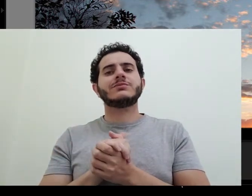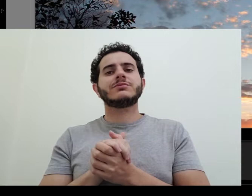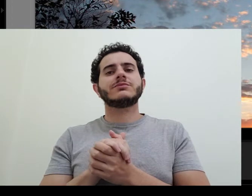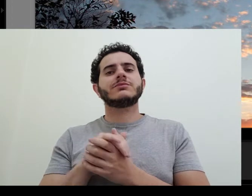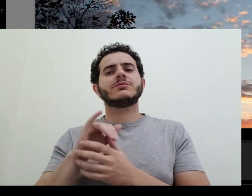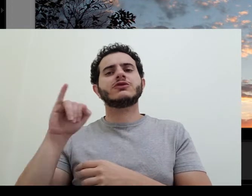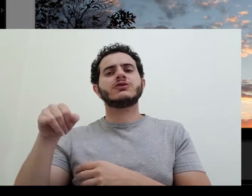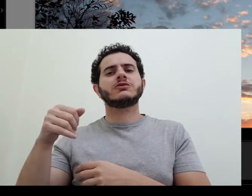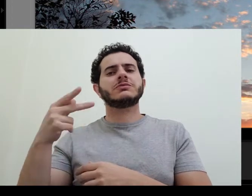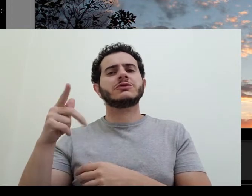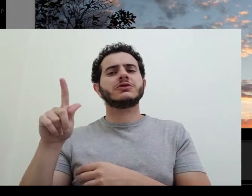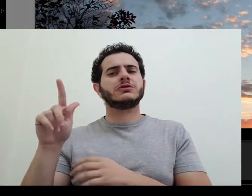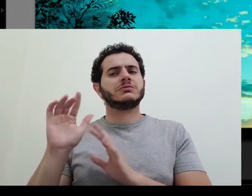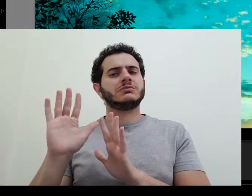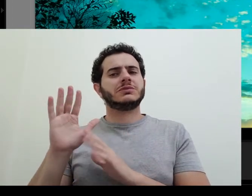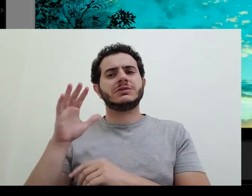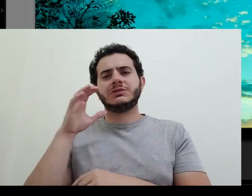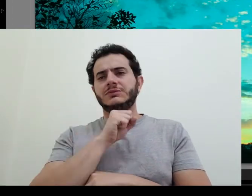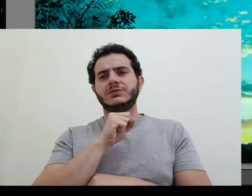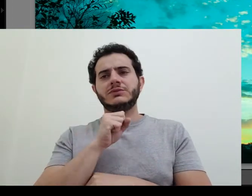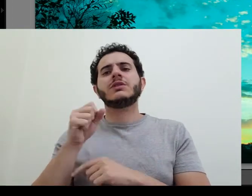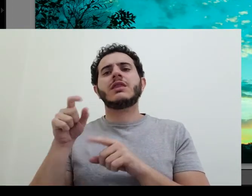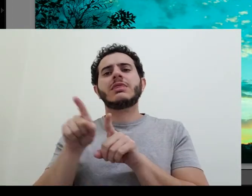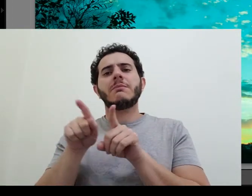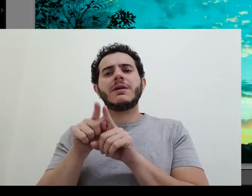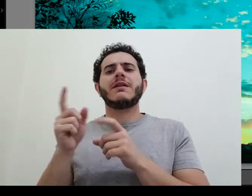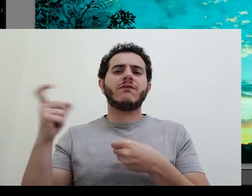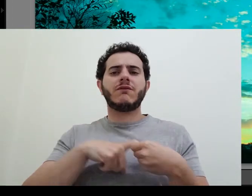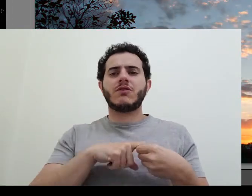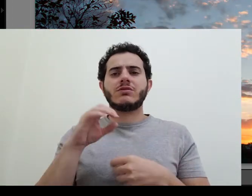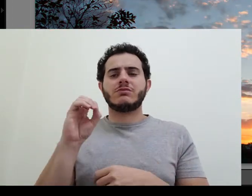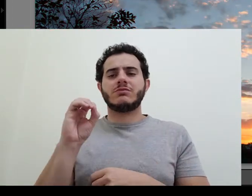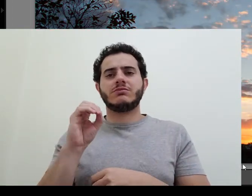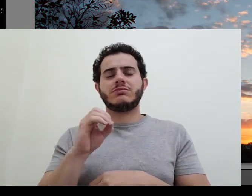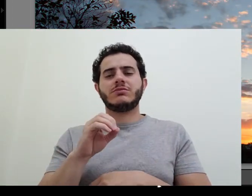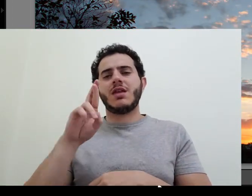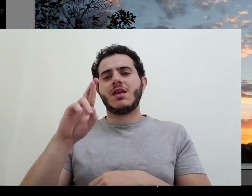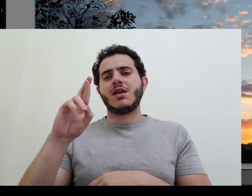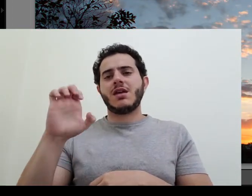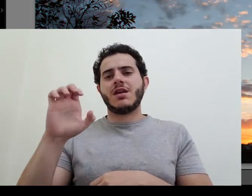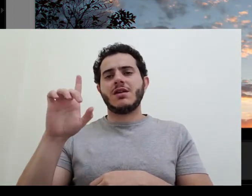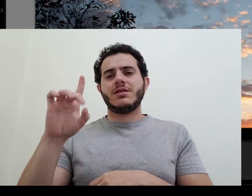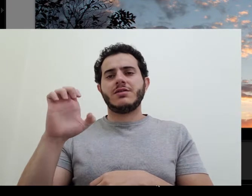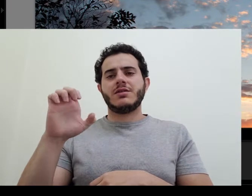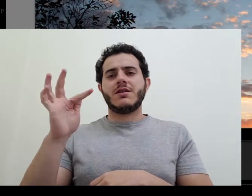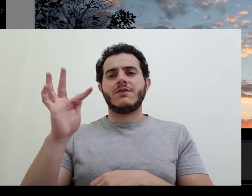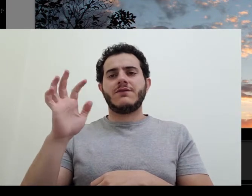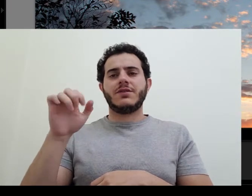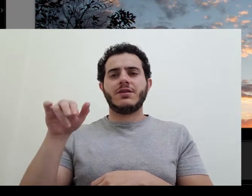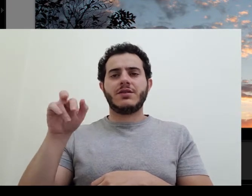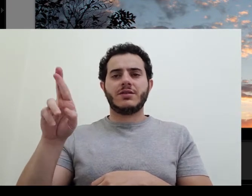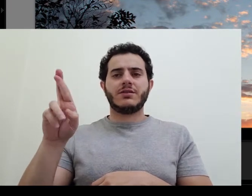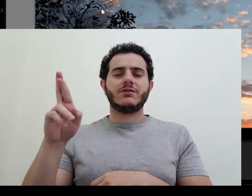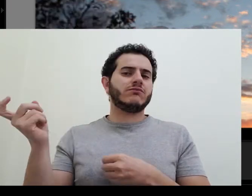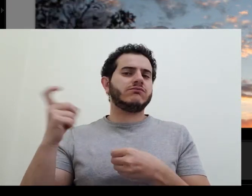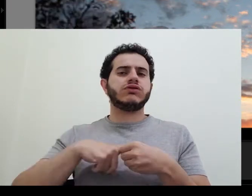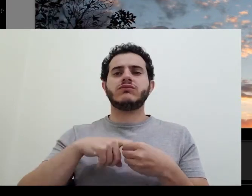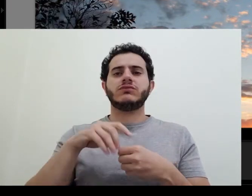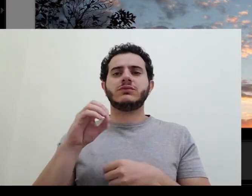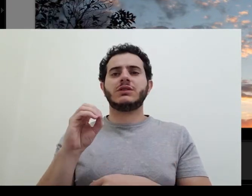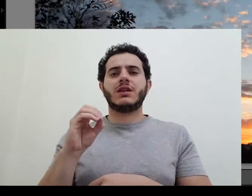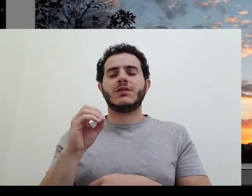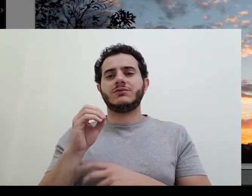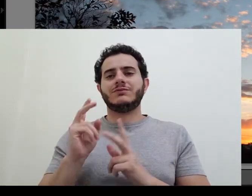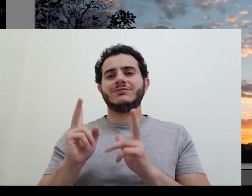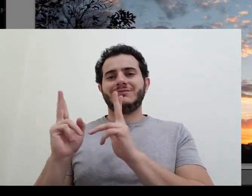meu arquivo JPEG aqui. Deixa eu só fazer uma outra coisa. Vou redefinir esse aqui para ficar um do lado do outro, bonitinho. Ó, redefinir esse aqui também. Então eu tenho